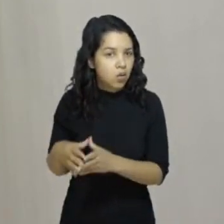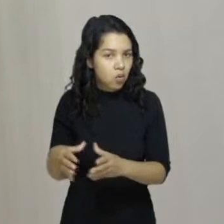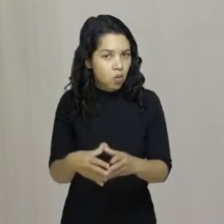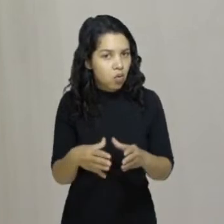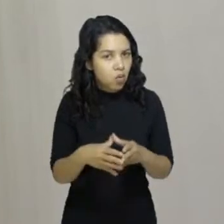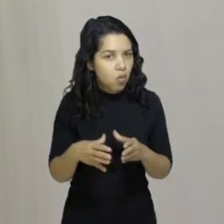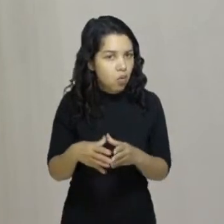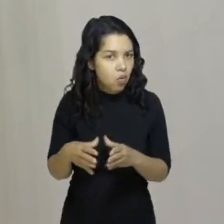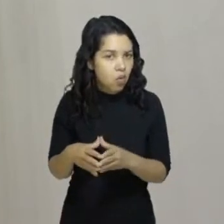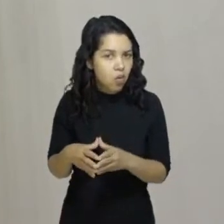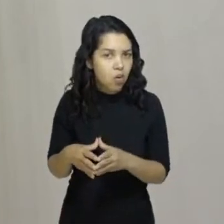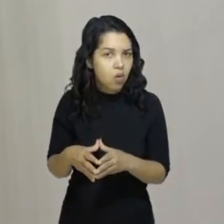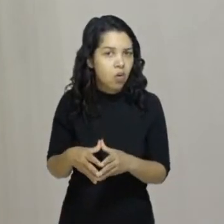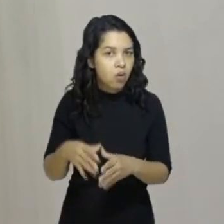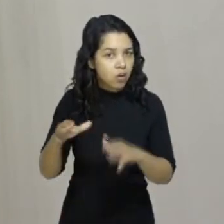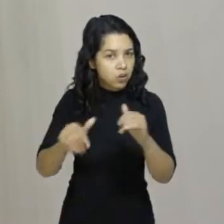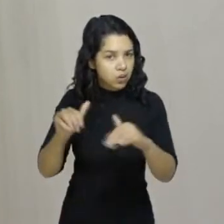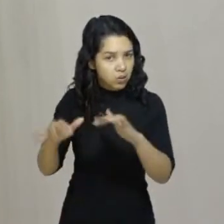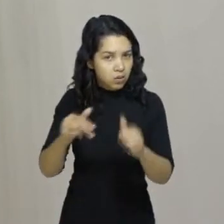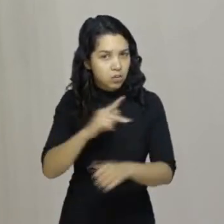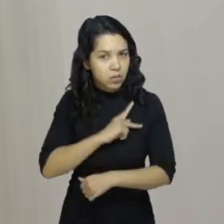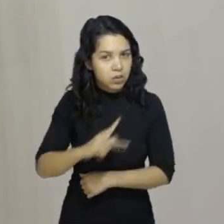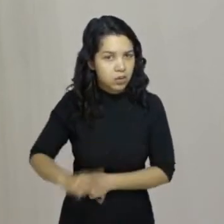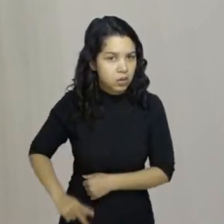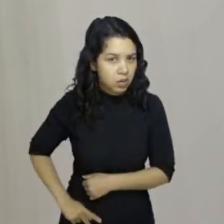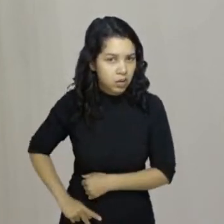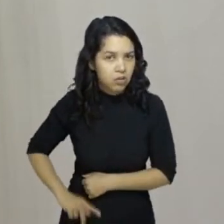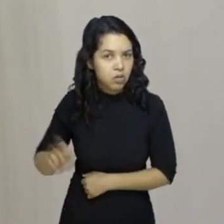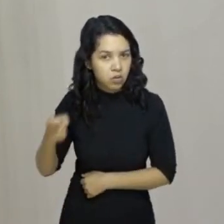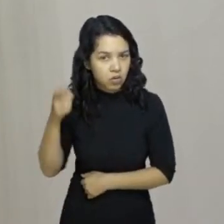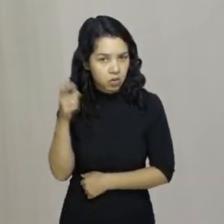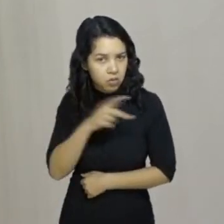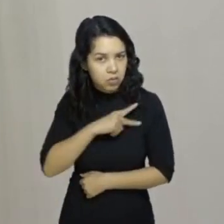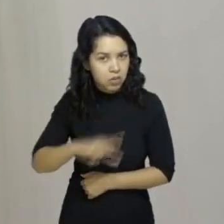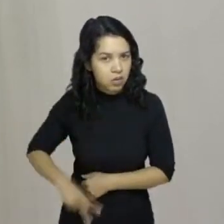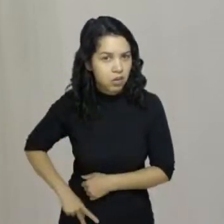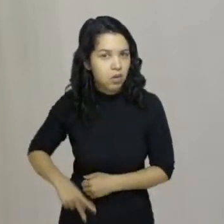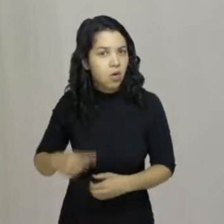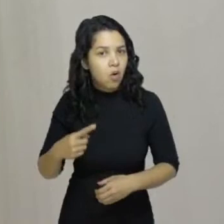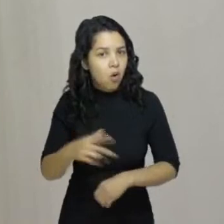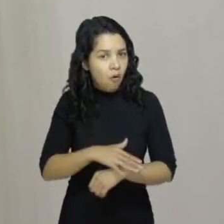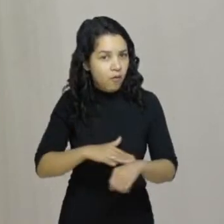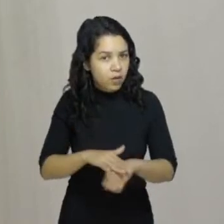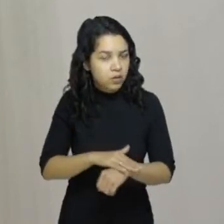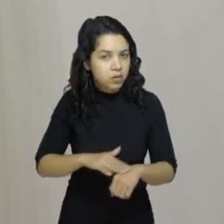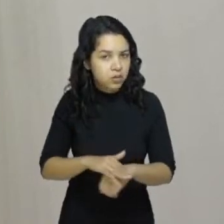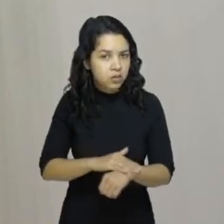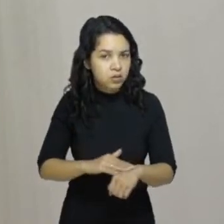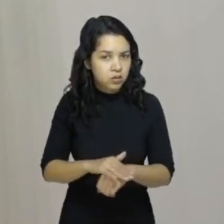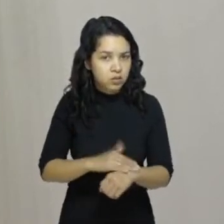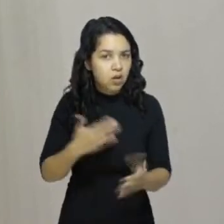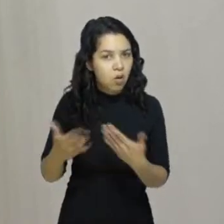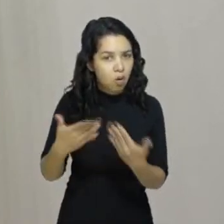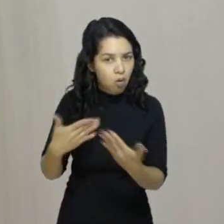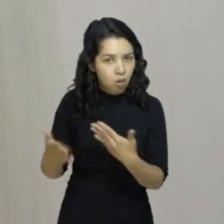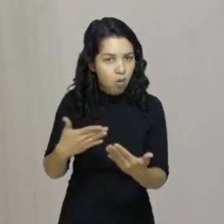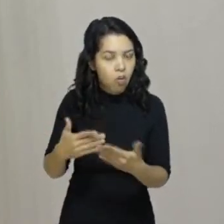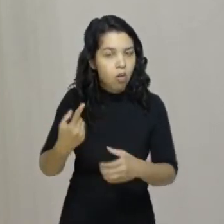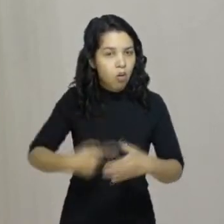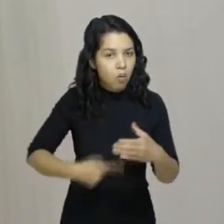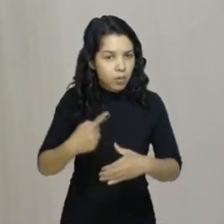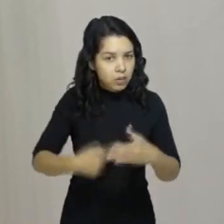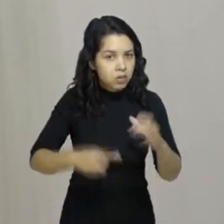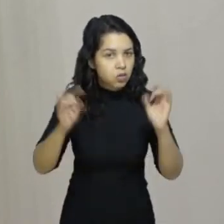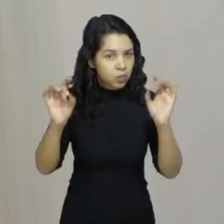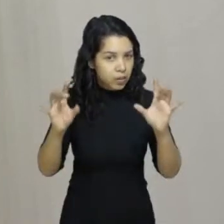convocar os presidentes de órgãos o ex-presidente para conversar dialogar e essa comissão especial após